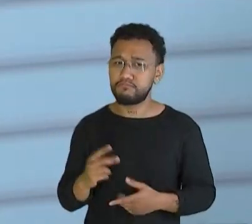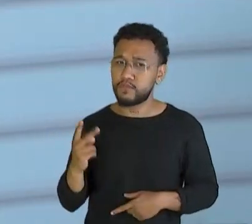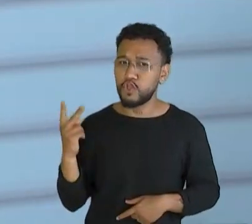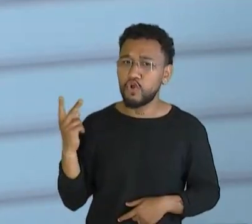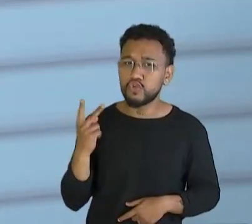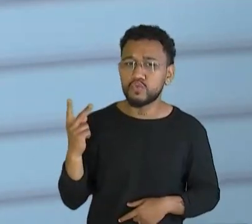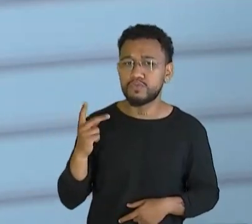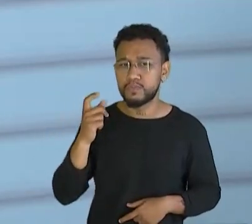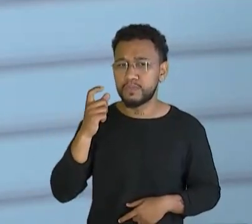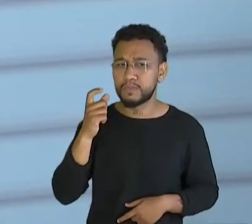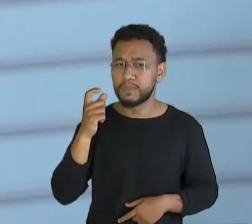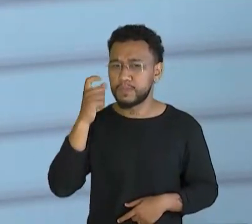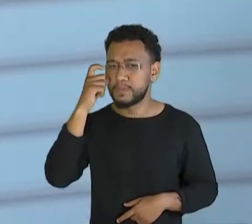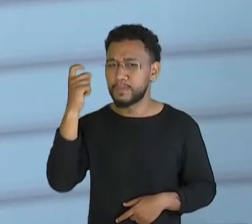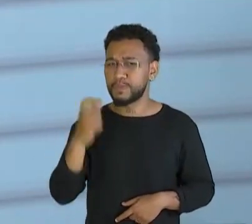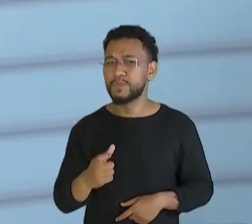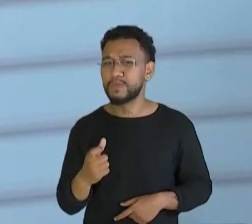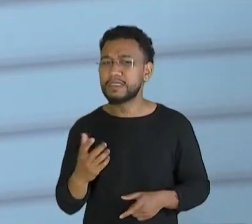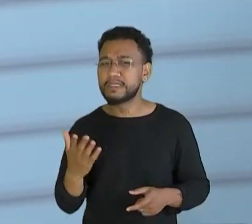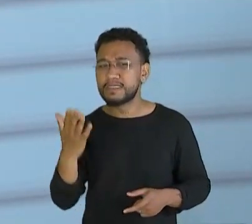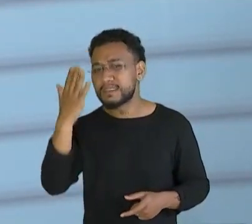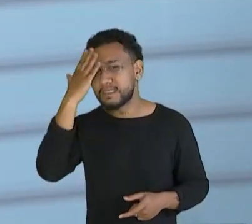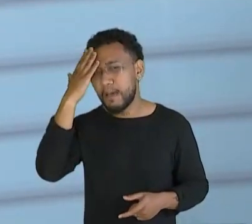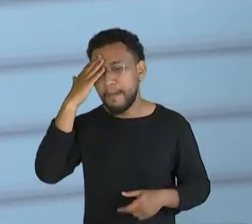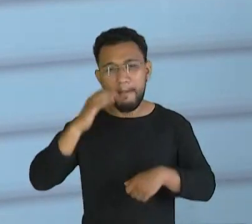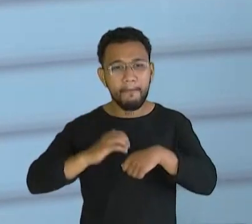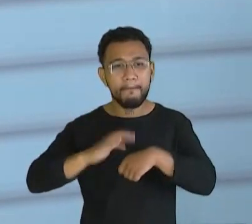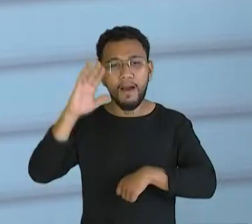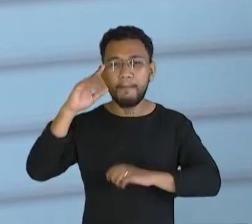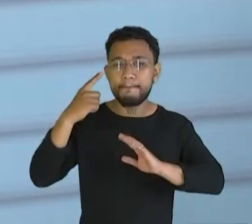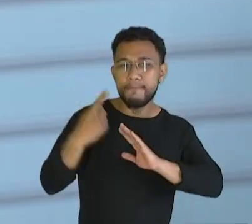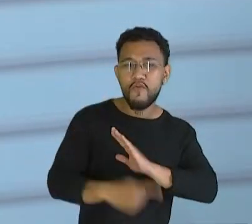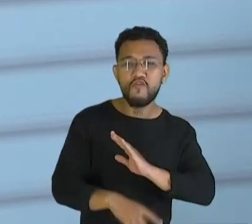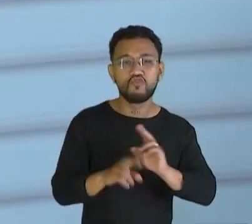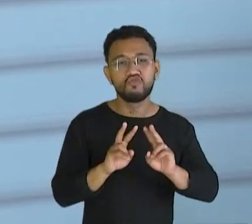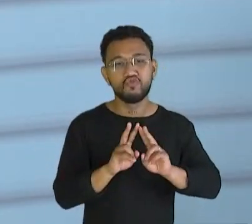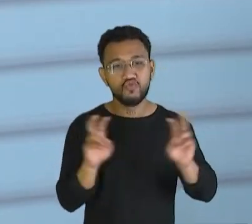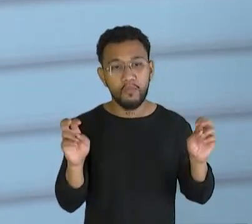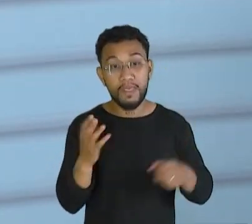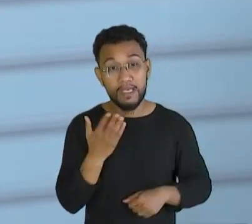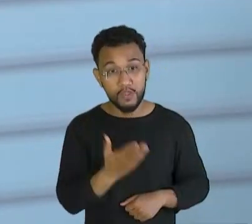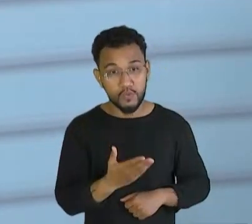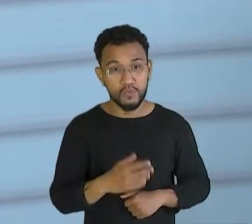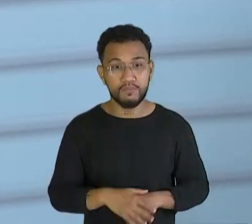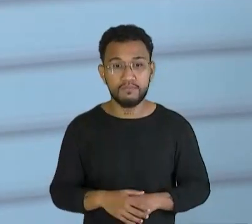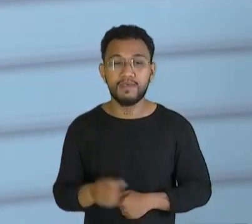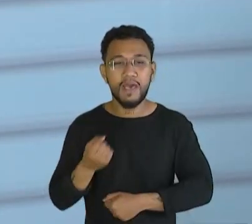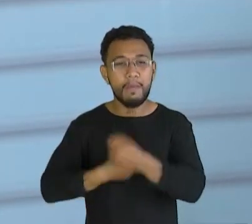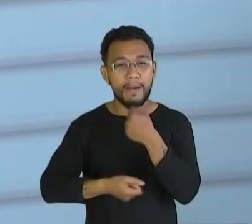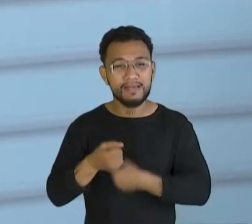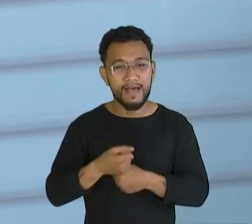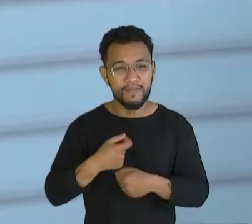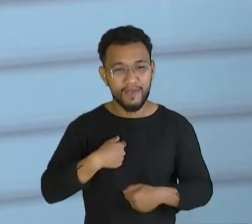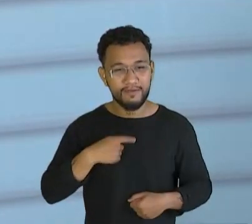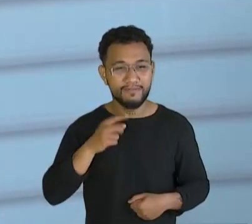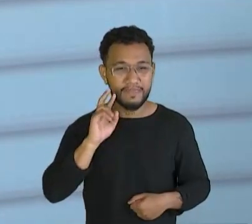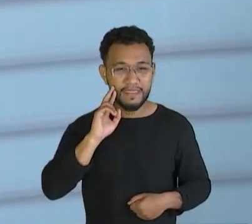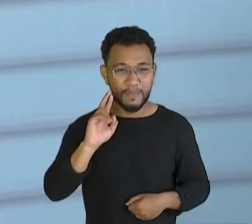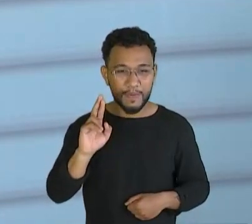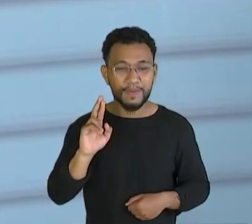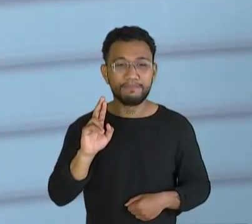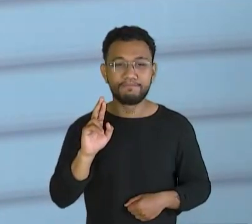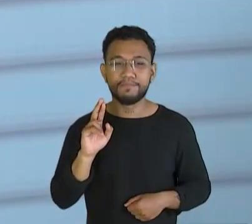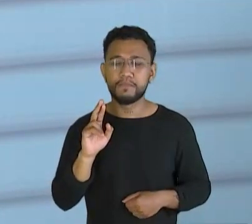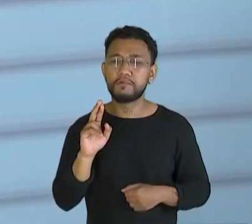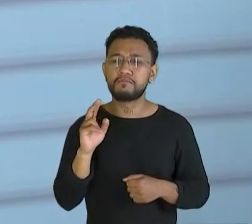mais, de se aprofundar, né? E ano passado, durante a minha diretoria, eu encontrei as fotos e comecei